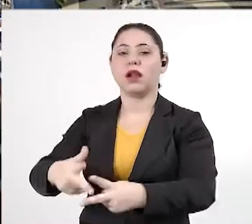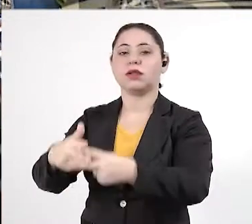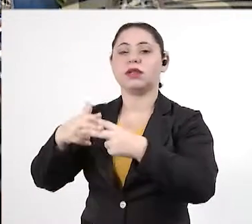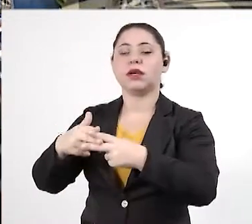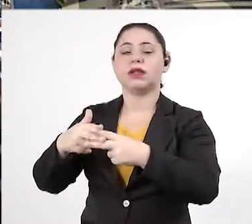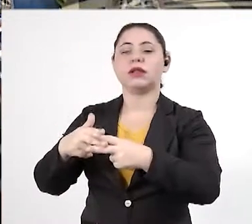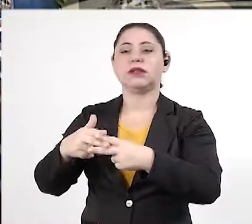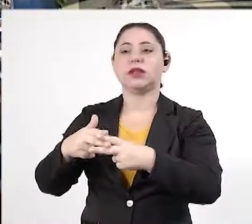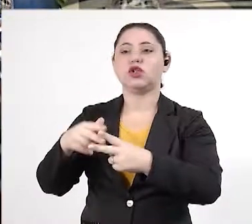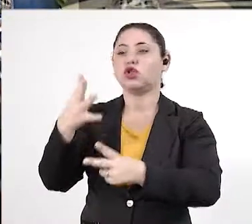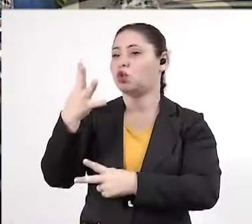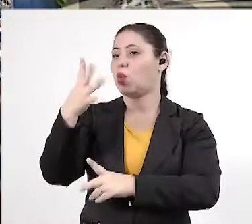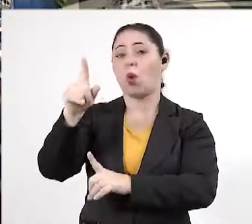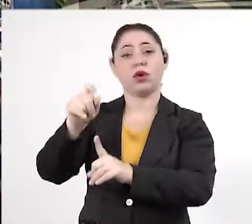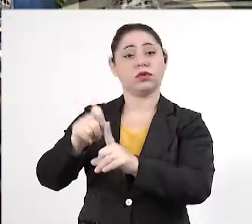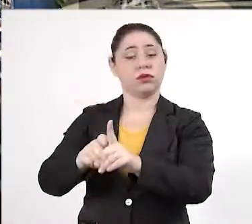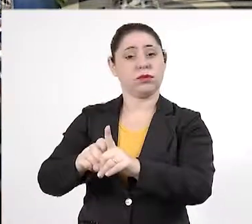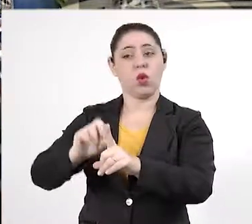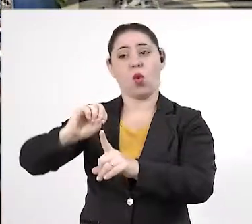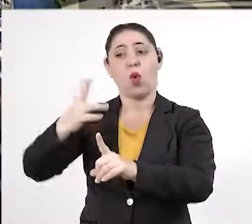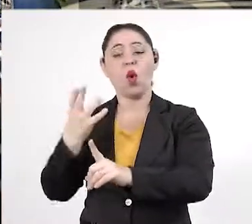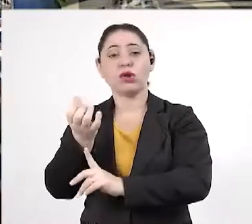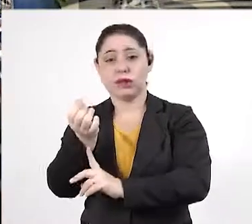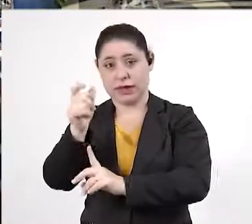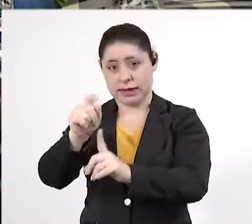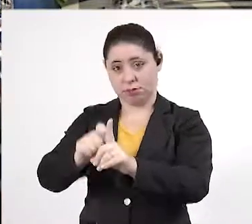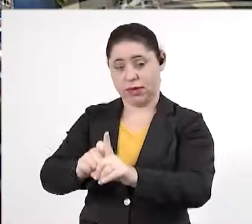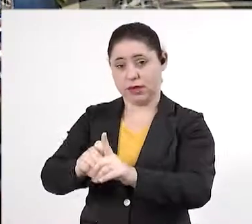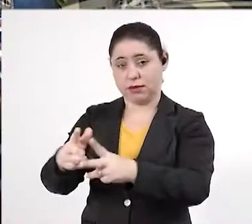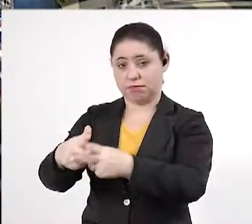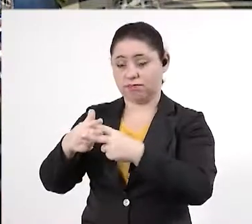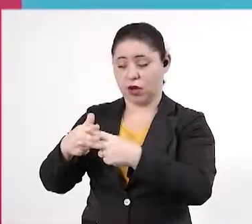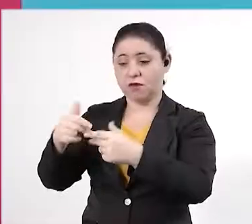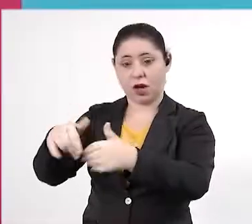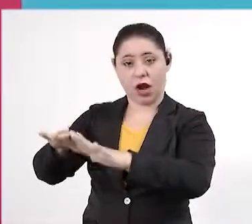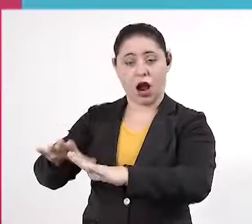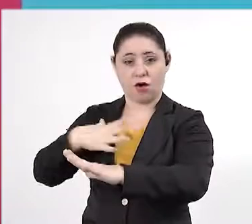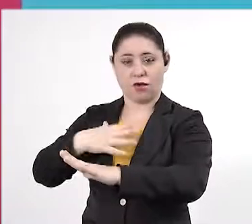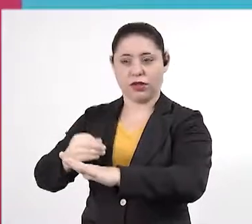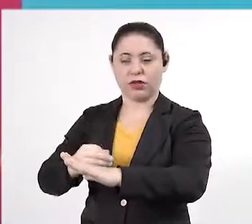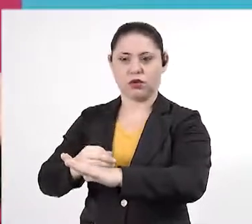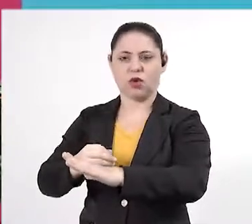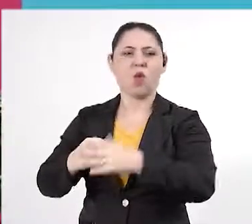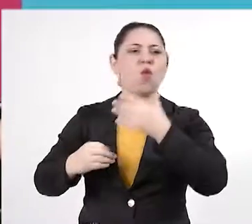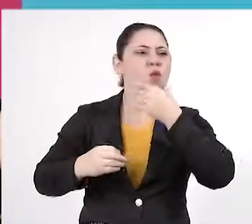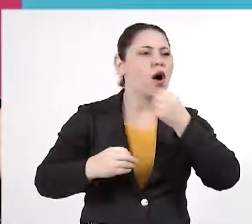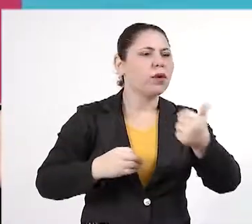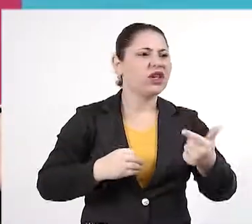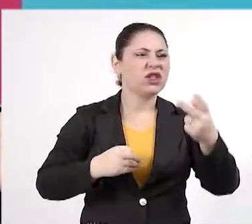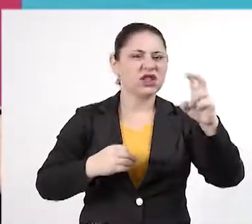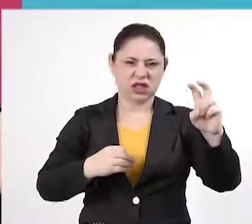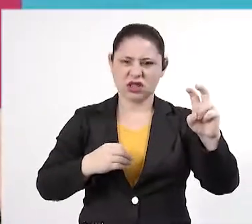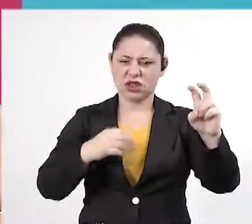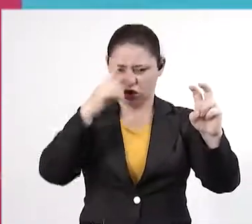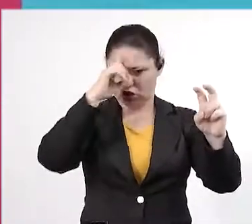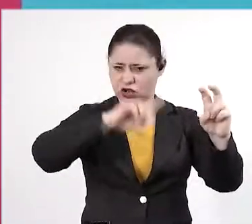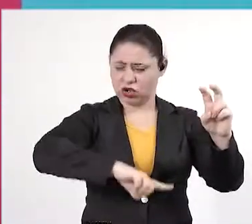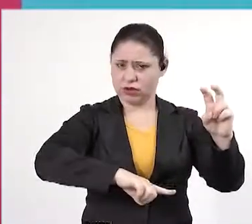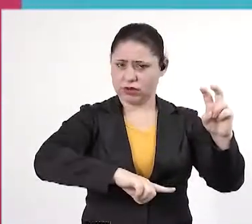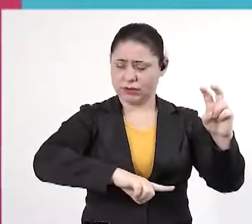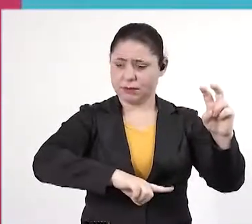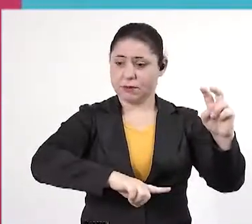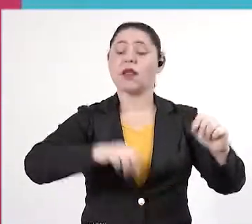uma licença maternidade de 4 meses ou de 6 meses. E aí, para o homem, de 15 dias,